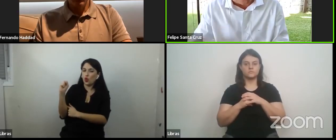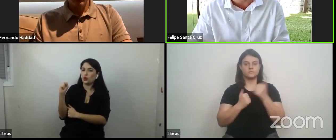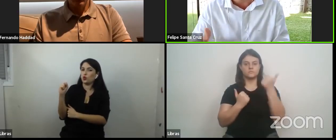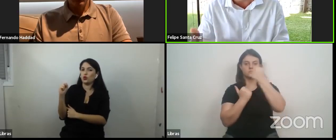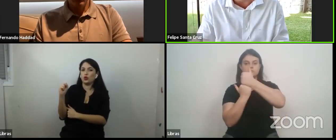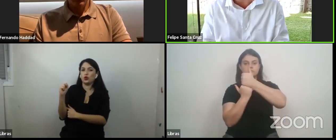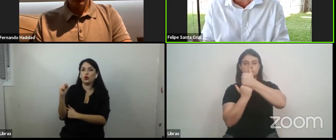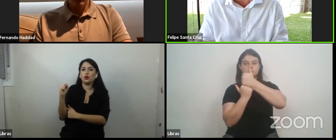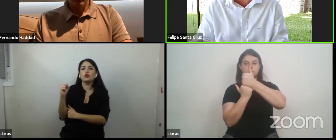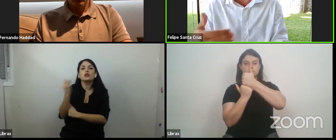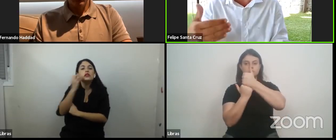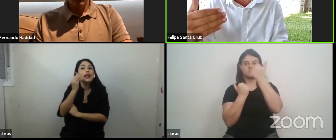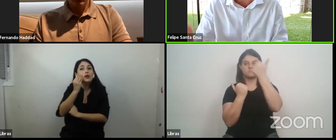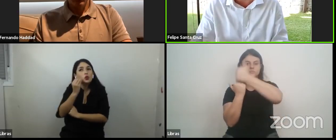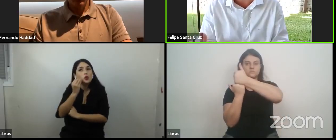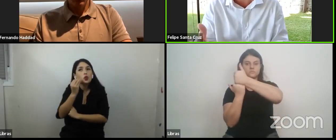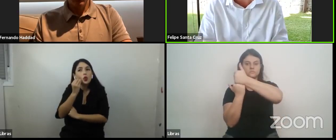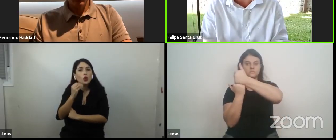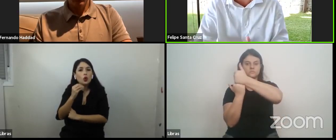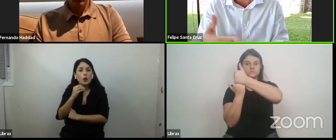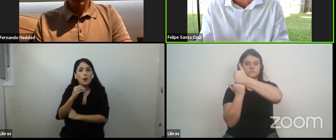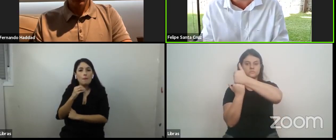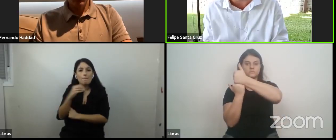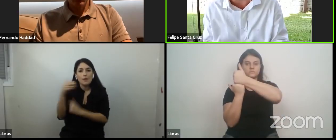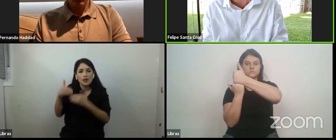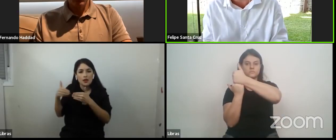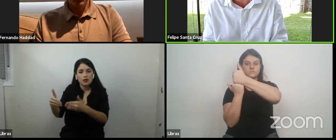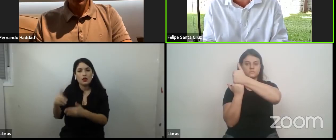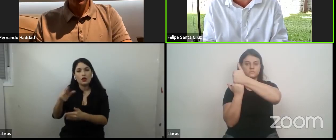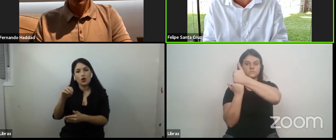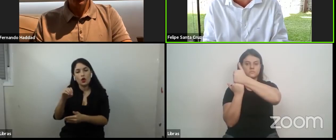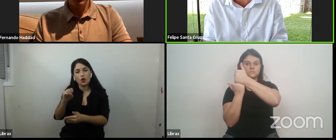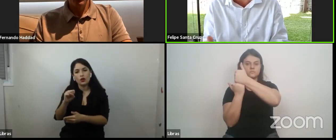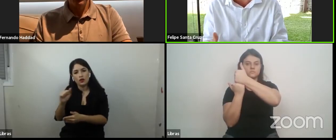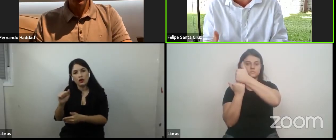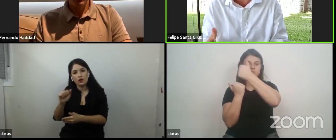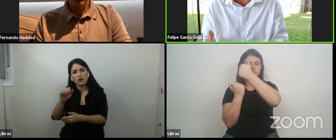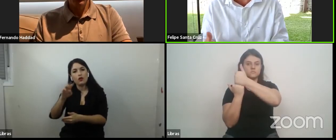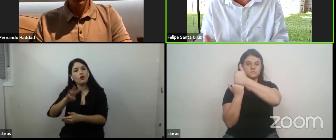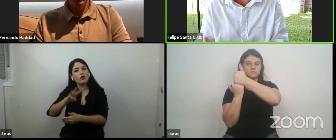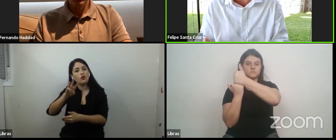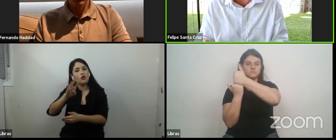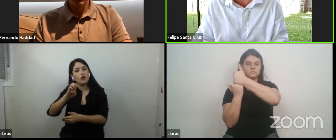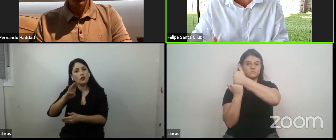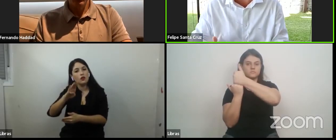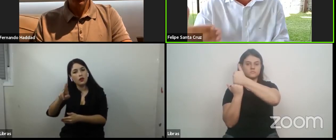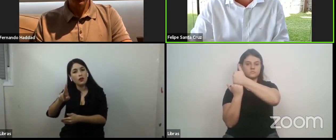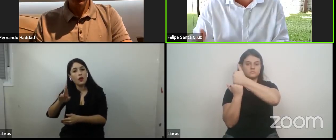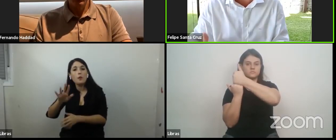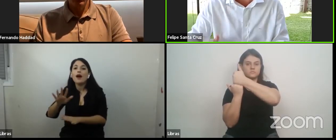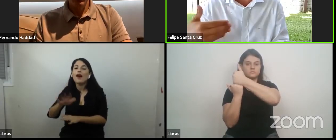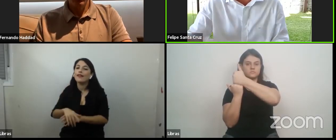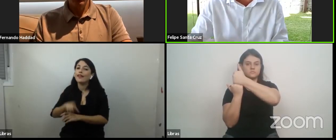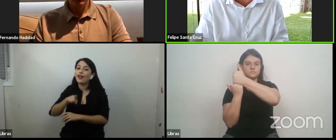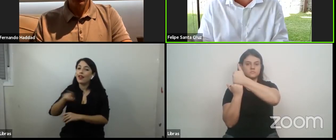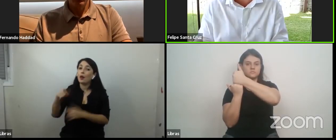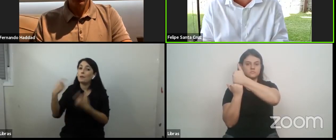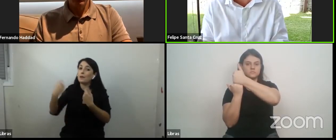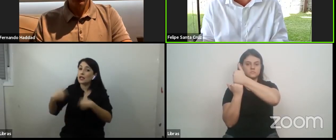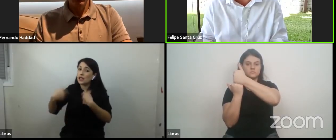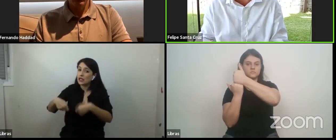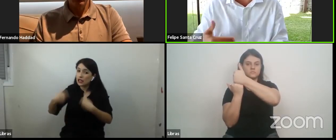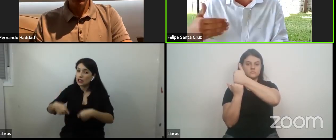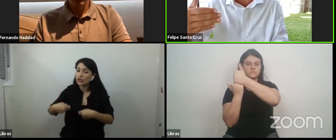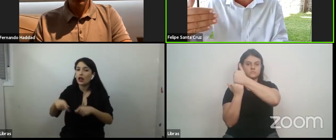necessariamente, tentou agir, a ministra Rosa Weber tentou trabalhar, tanto que tratou isso como uma prioridade, mas ela precisa agora ampliar as